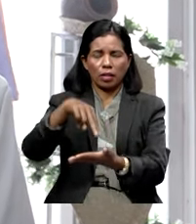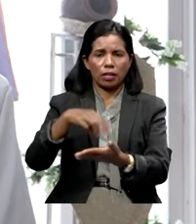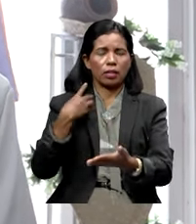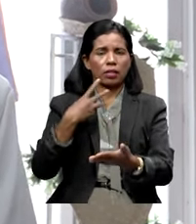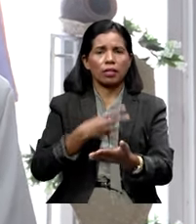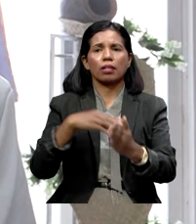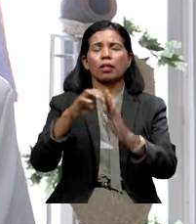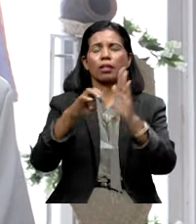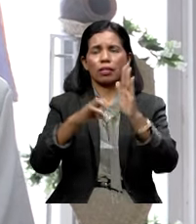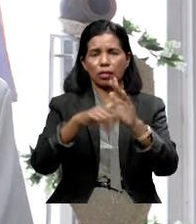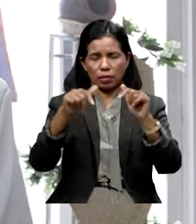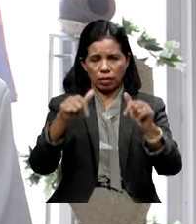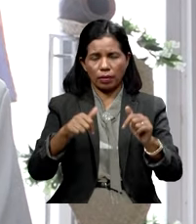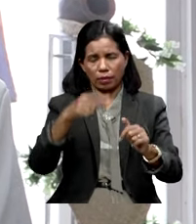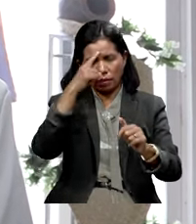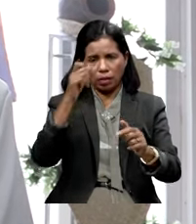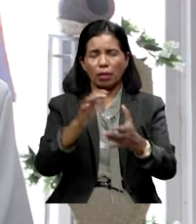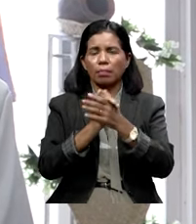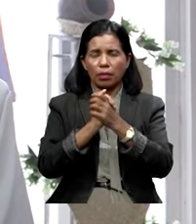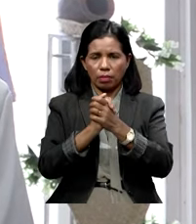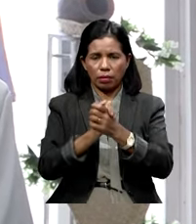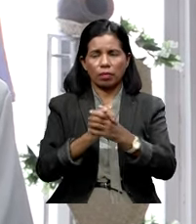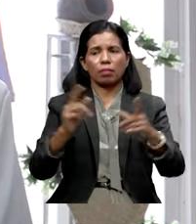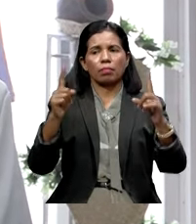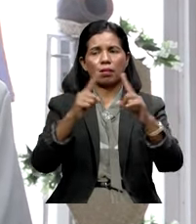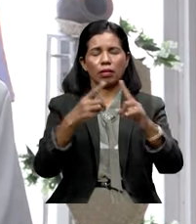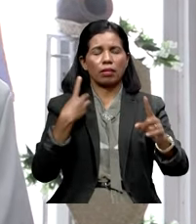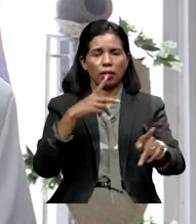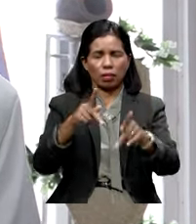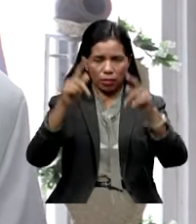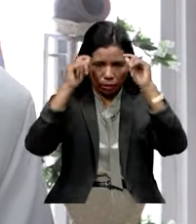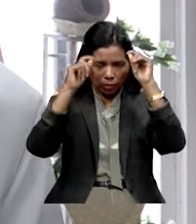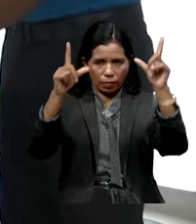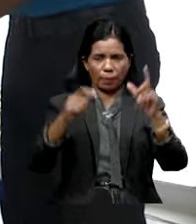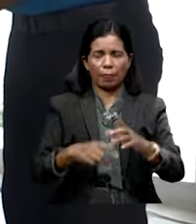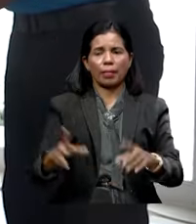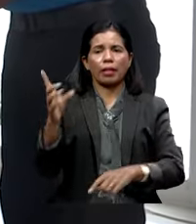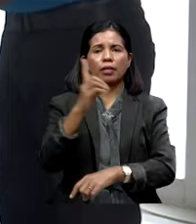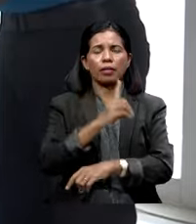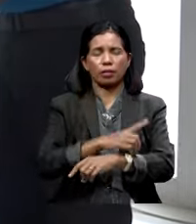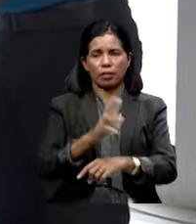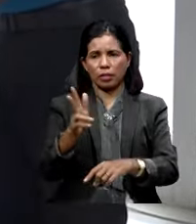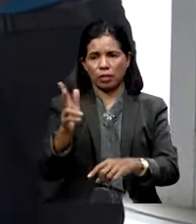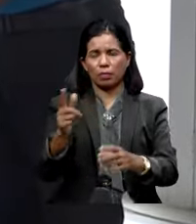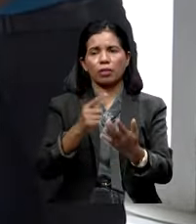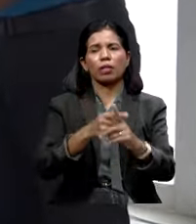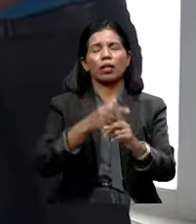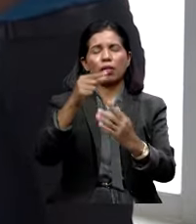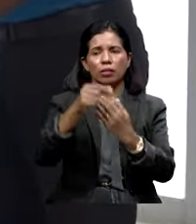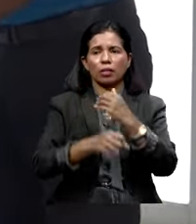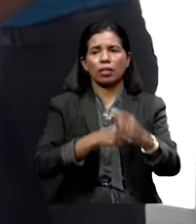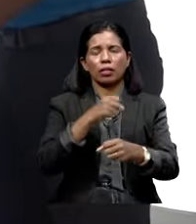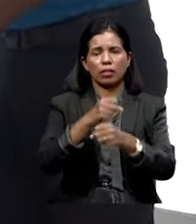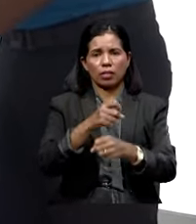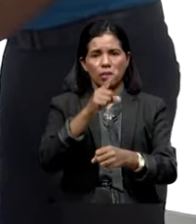estado. Né? Está na parabéns para o povo Timor-Leste. Loron Consulta Popular, 30 de agosto, tem a reunida